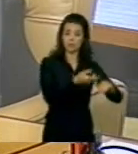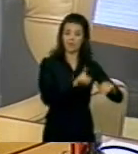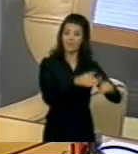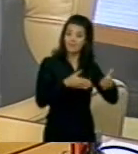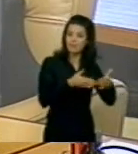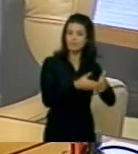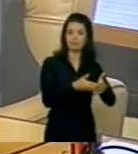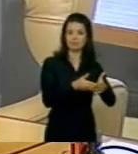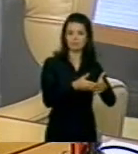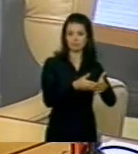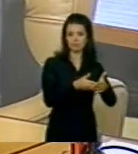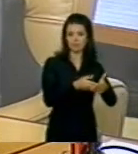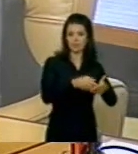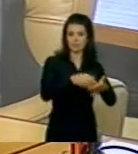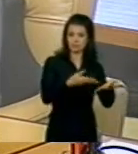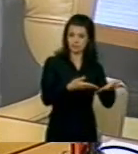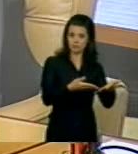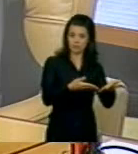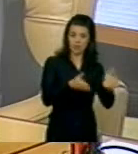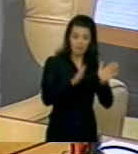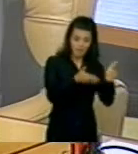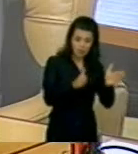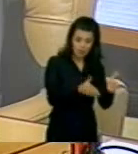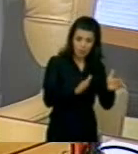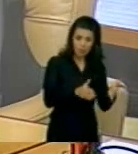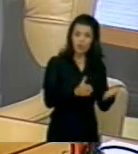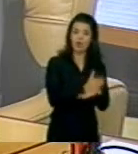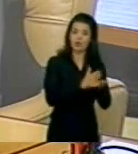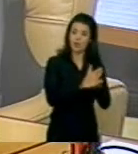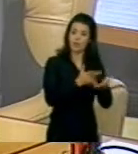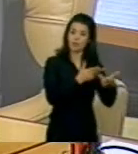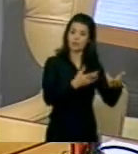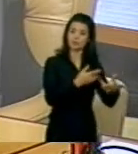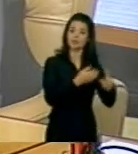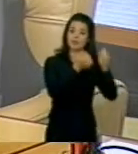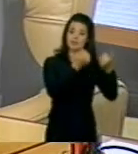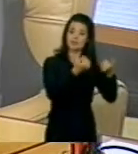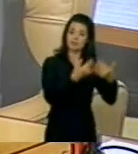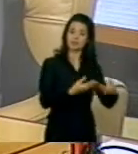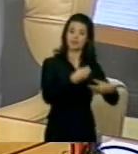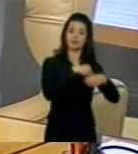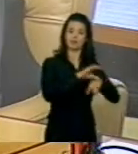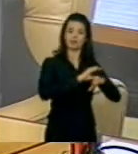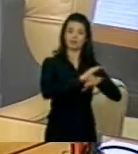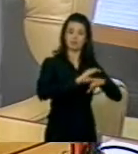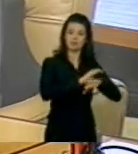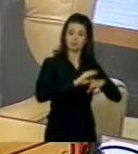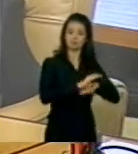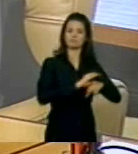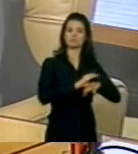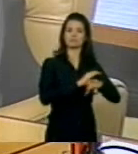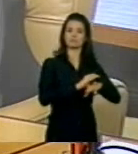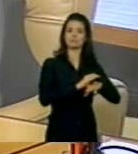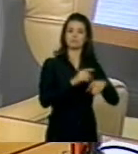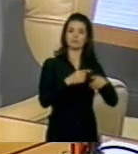estritos, circunscritos às hipóteses especificamente limitadas na Constituição, pois as medidas cautelares penais